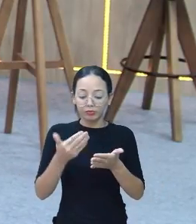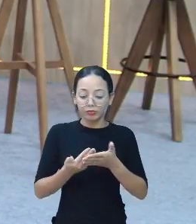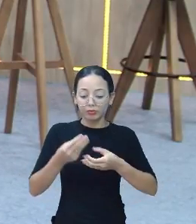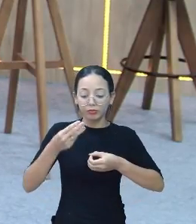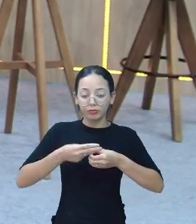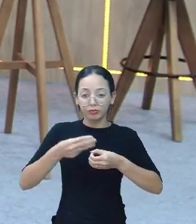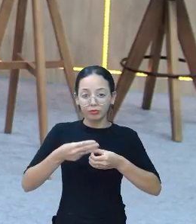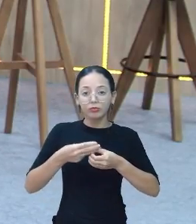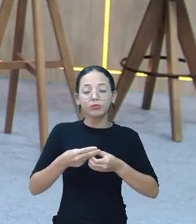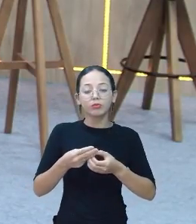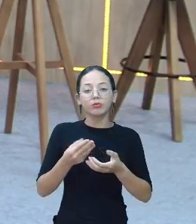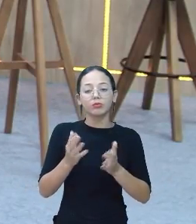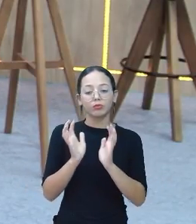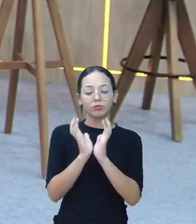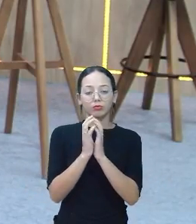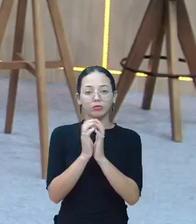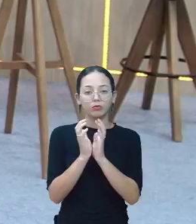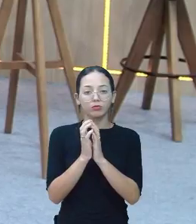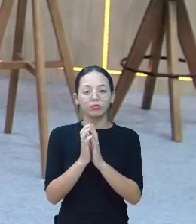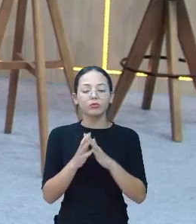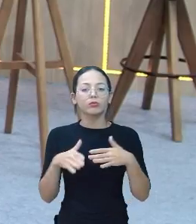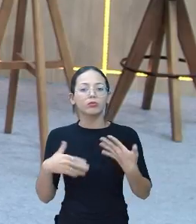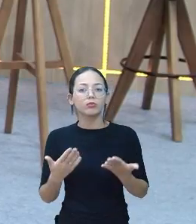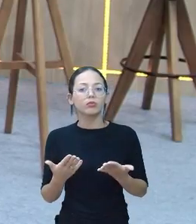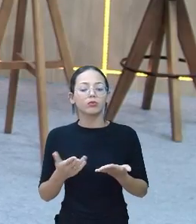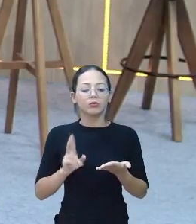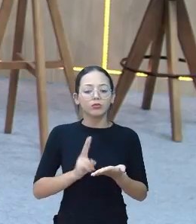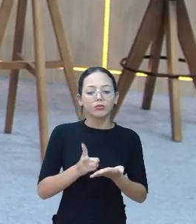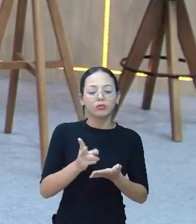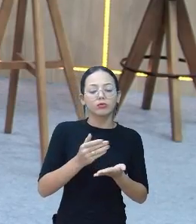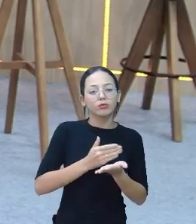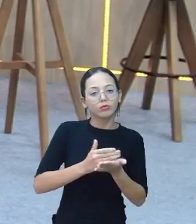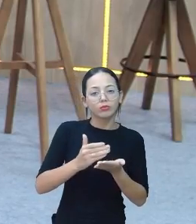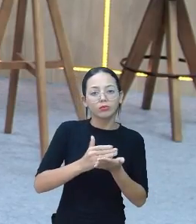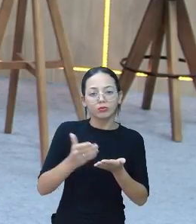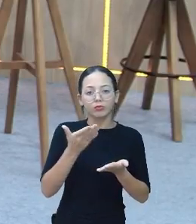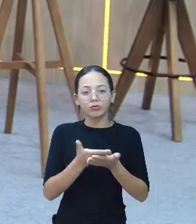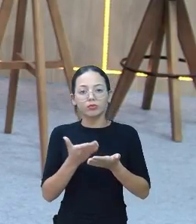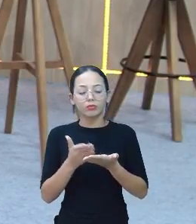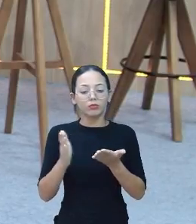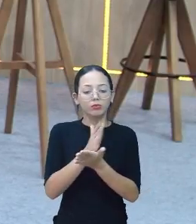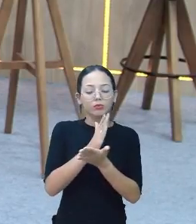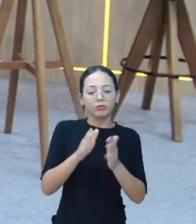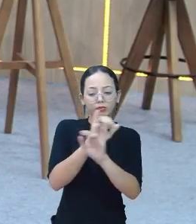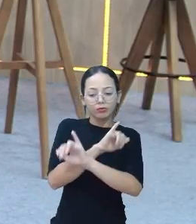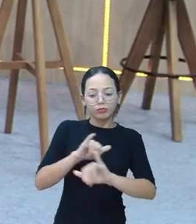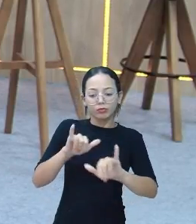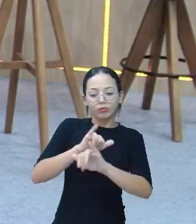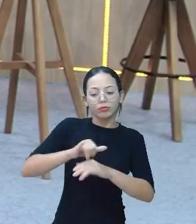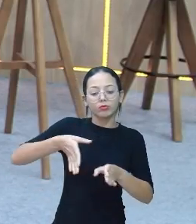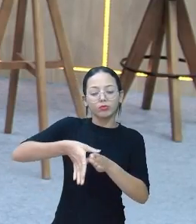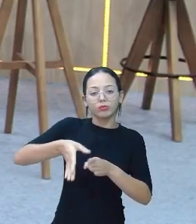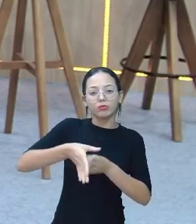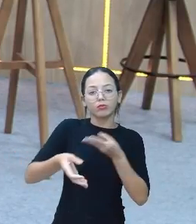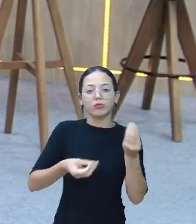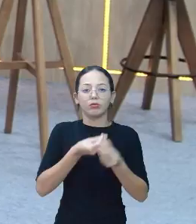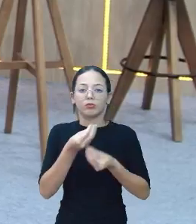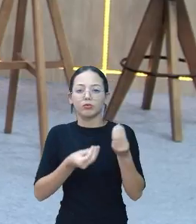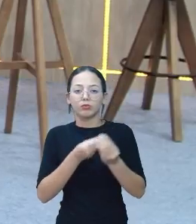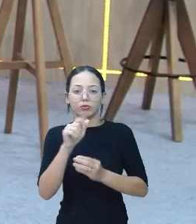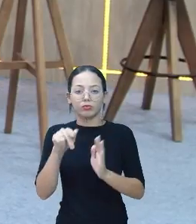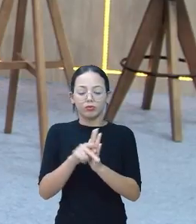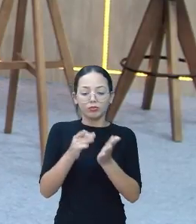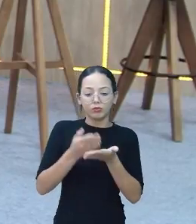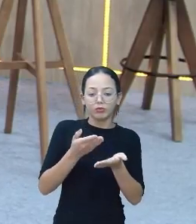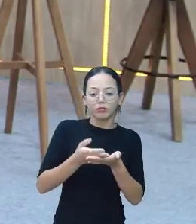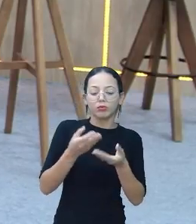Aulas Digitais do Recife, né? Então, sempre como a gente traz aqui no começo da aula, algumas orientações de como estão sendo as nossas aulas,